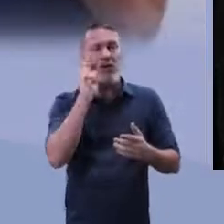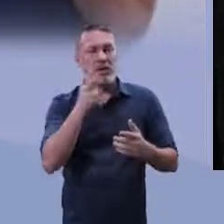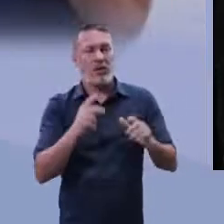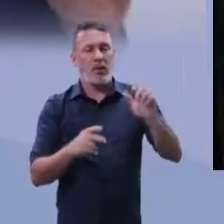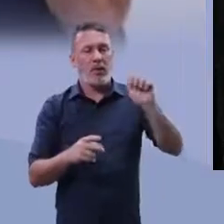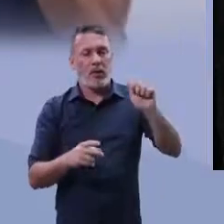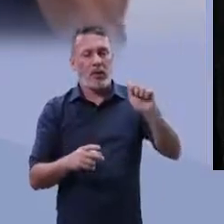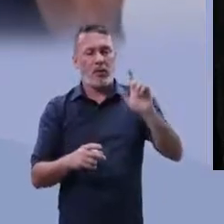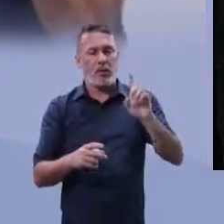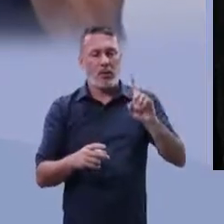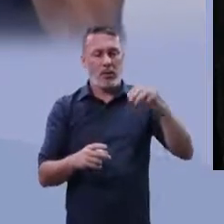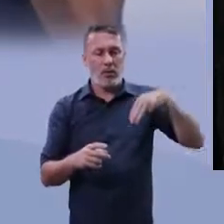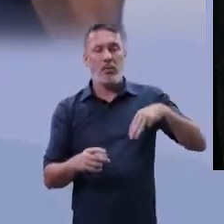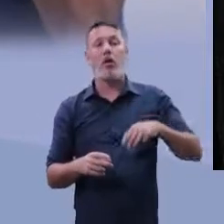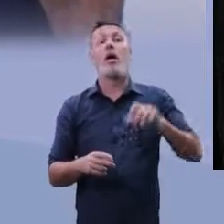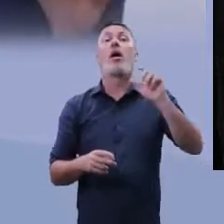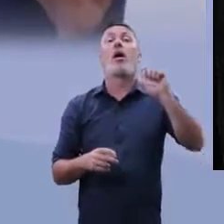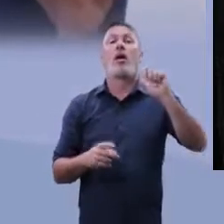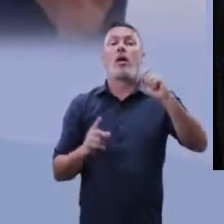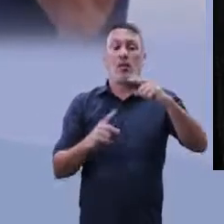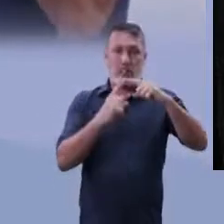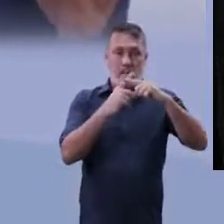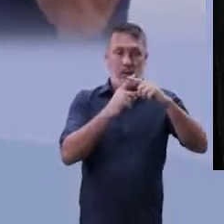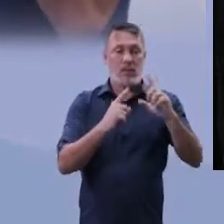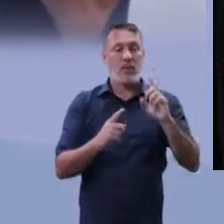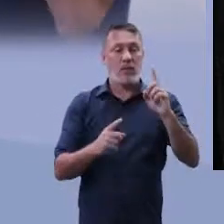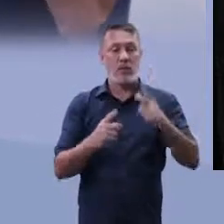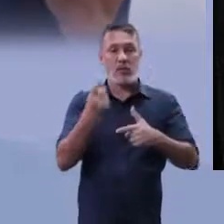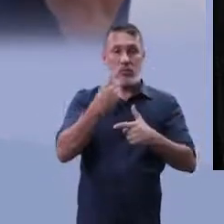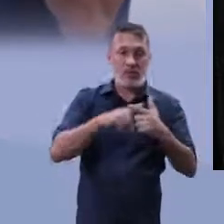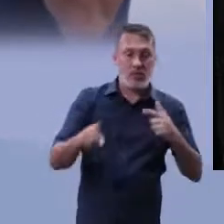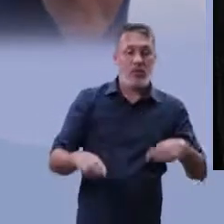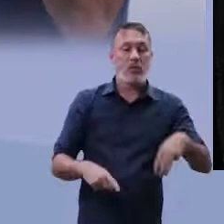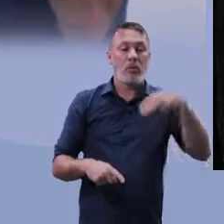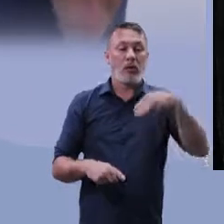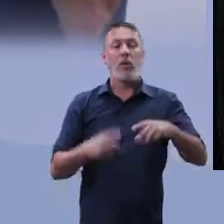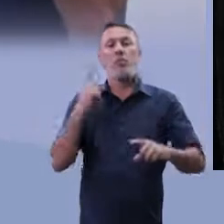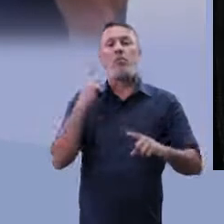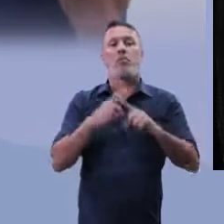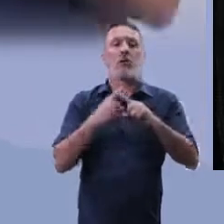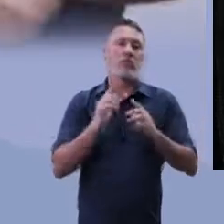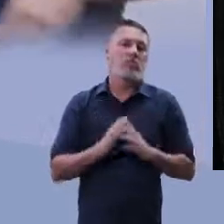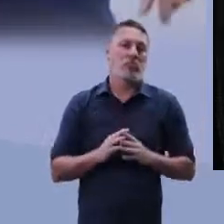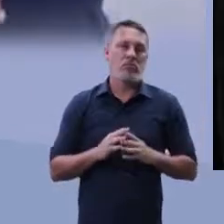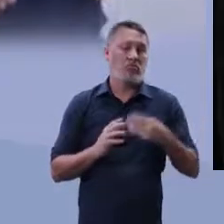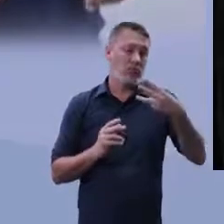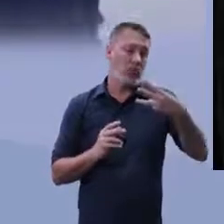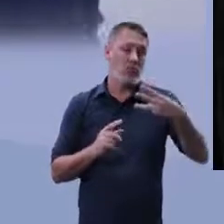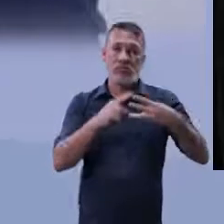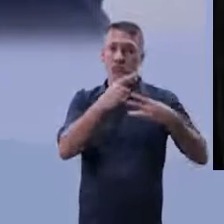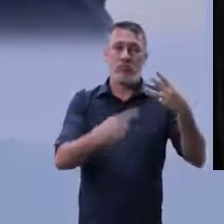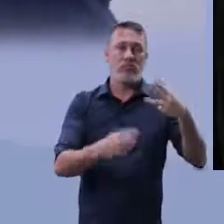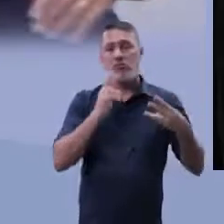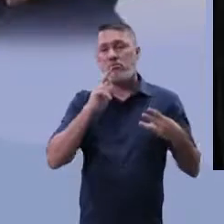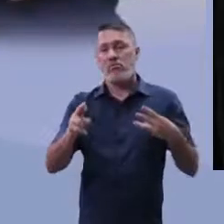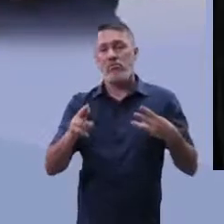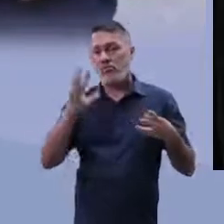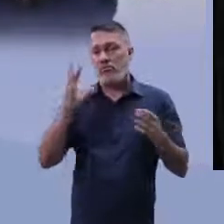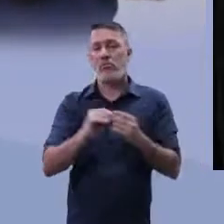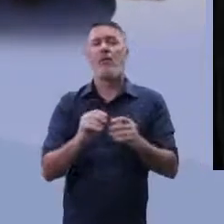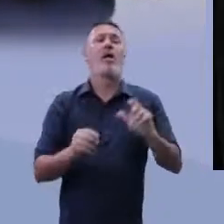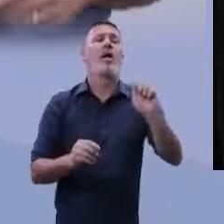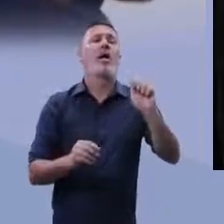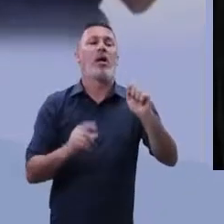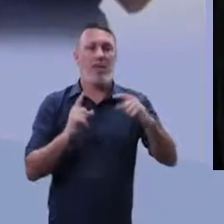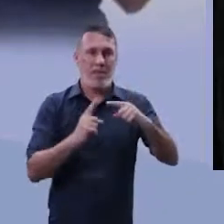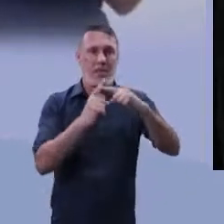proporcional, faz ADM. A de adição, D de divisão, M de multiplicação. As 3 operações você tem